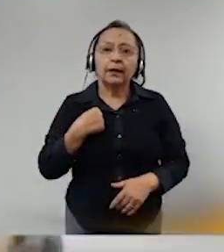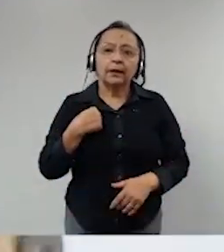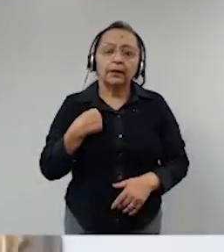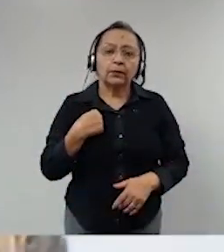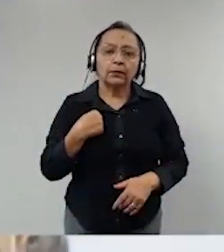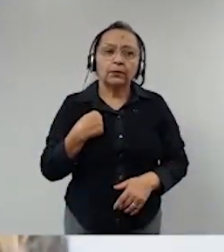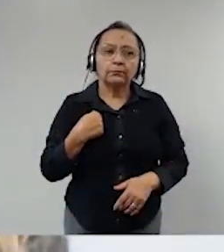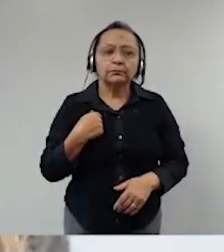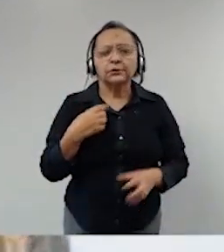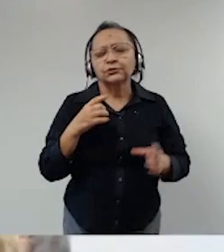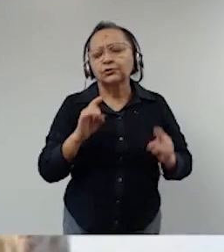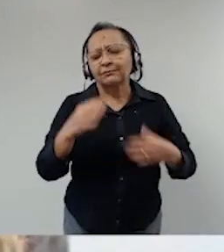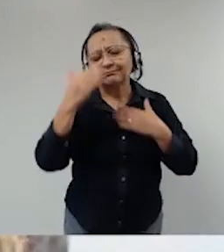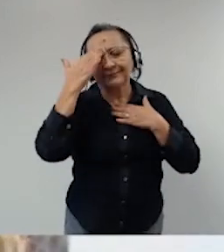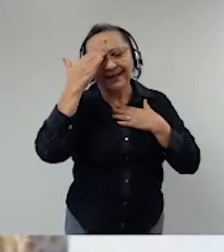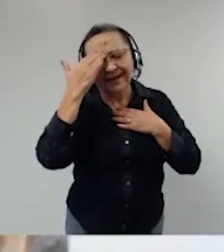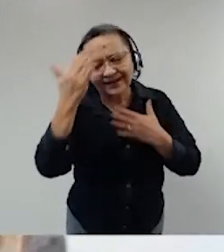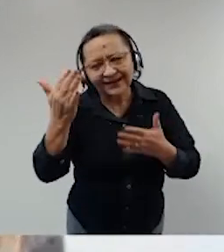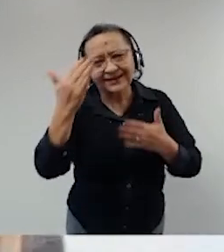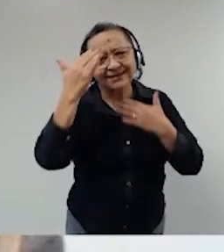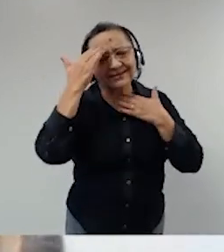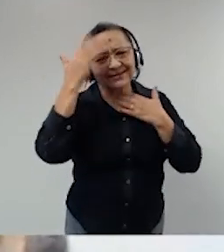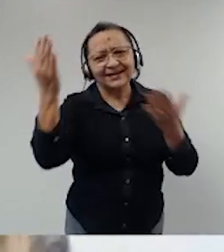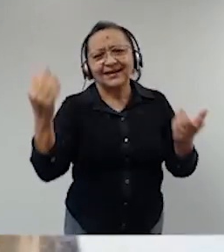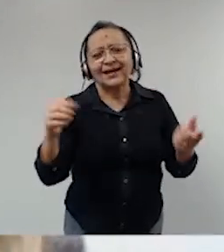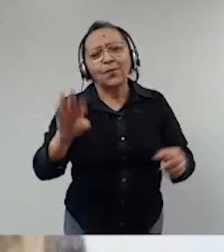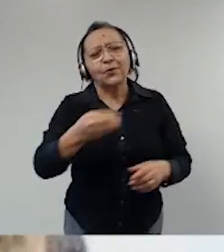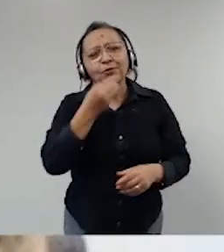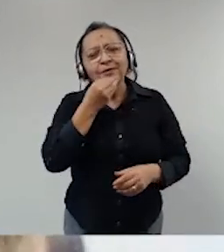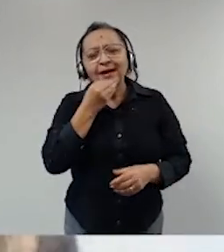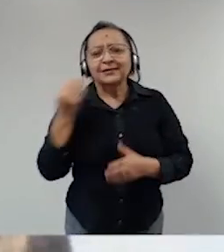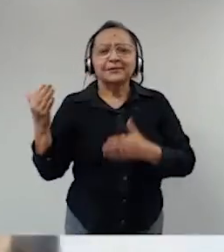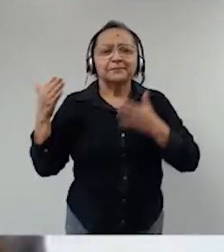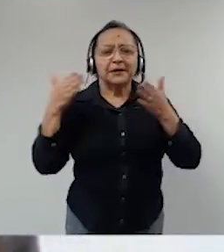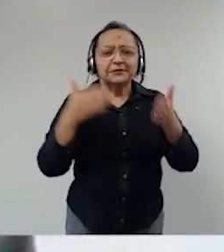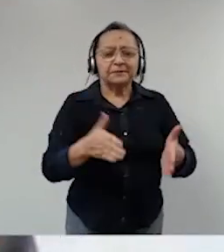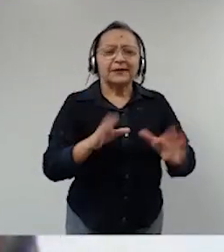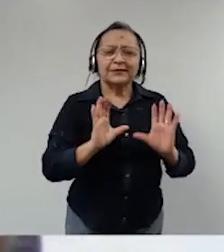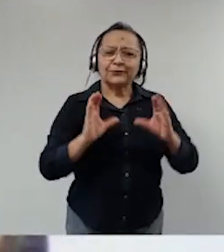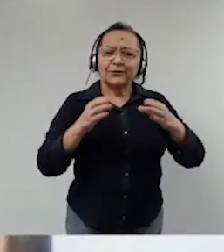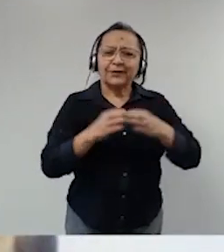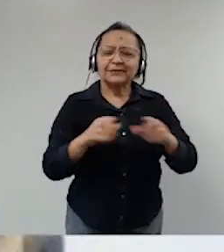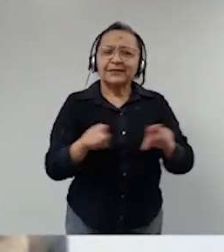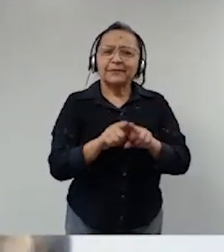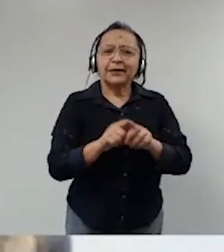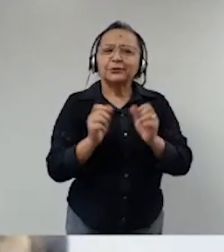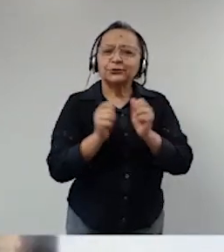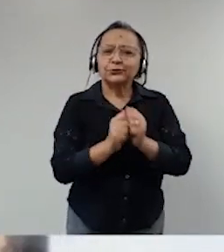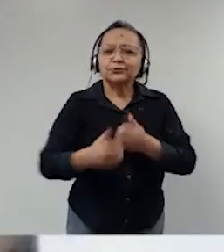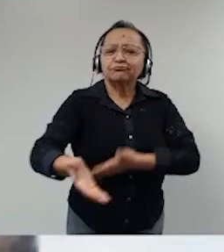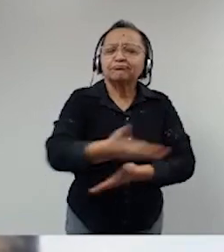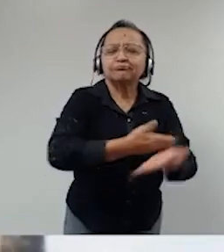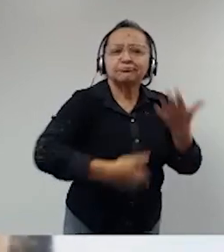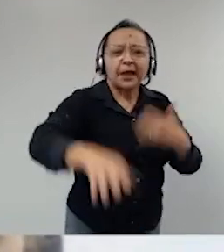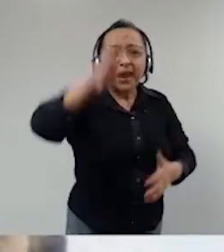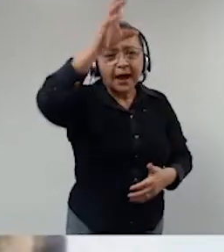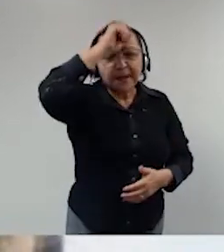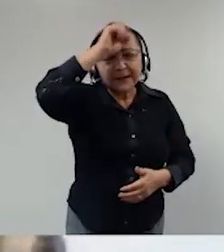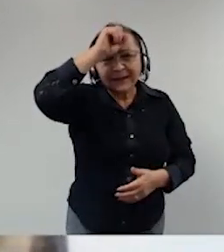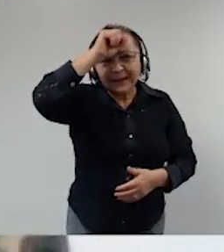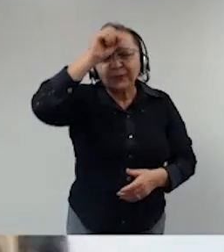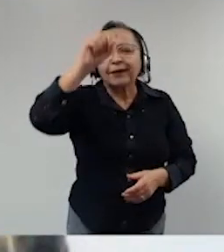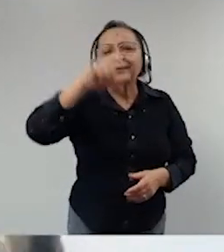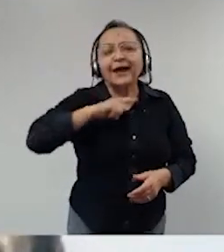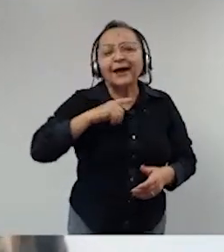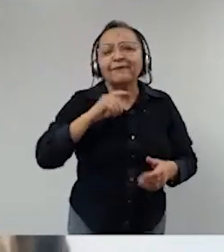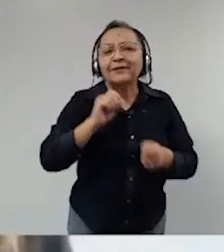Eu só tenho a agradecer realmente participar desse fórum e, inclusive, aprender com vocês o que existe, né, em outros países, o que vocês também têm